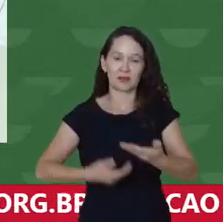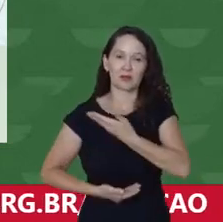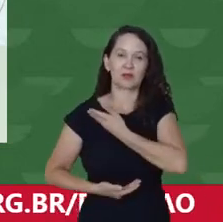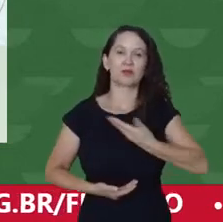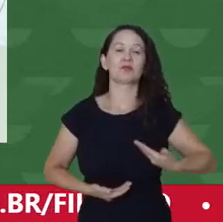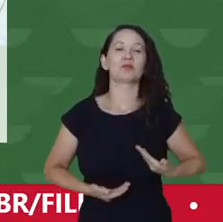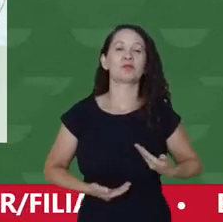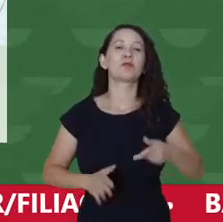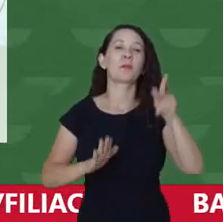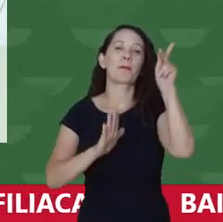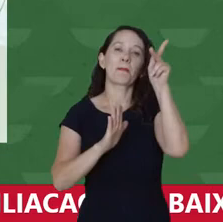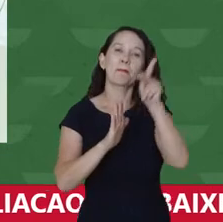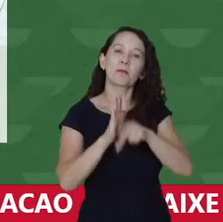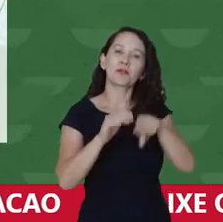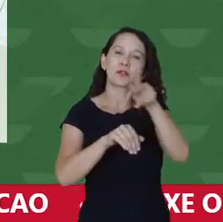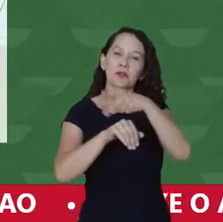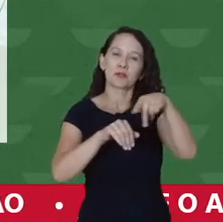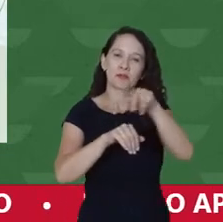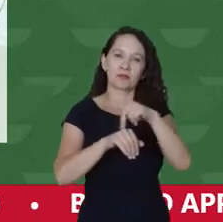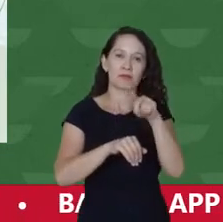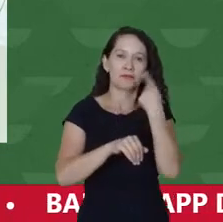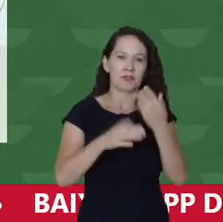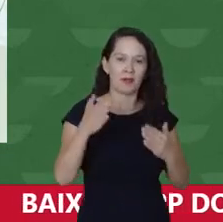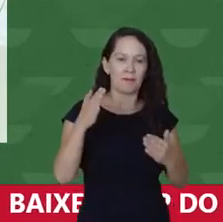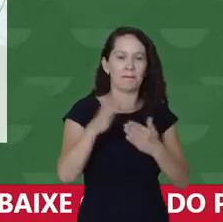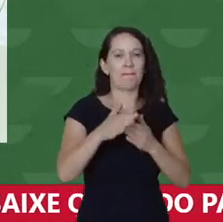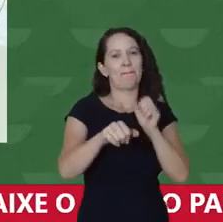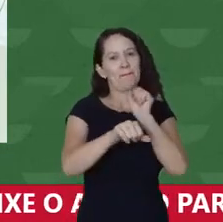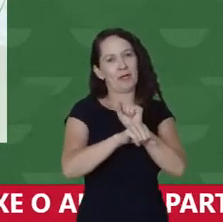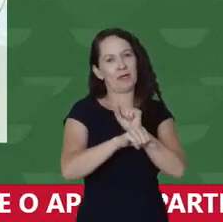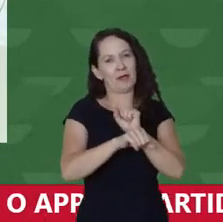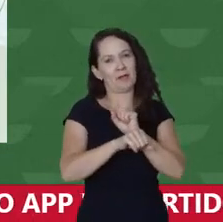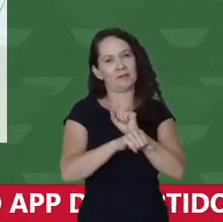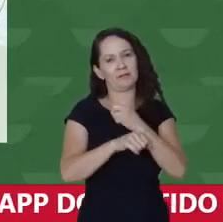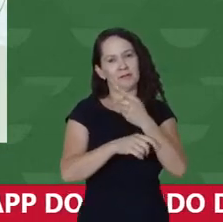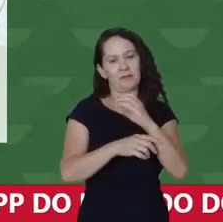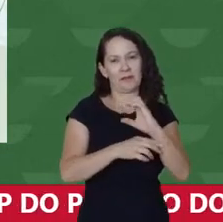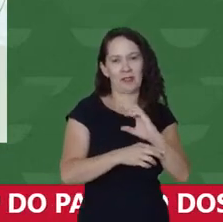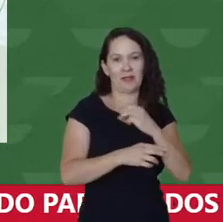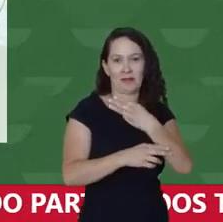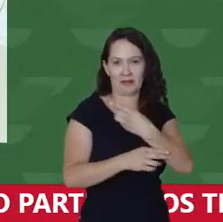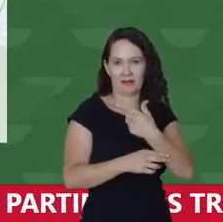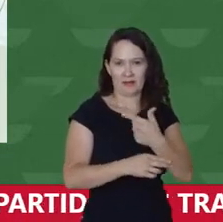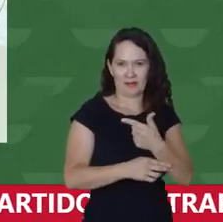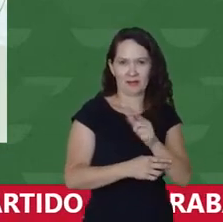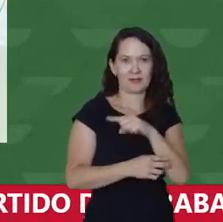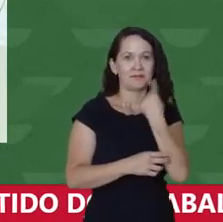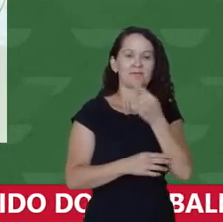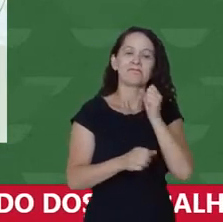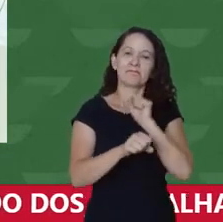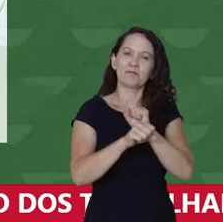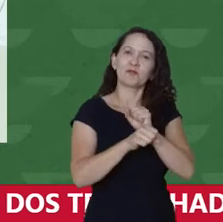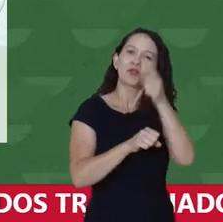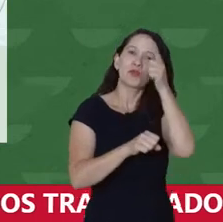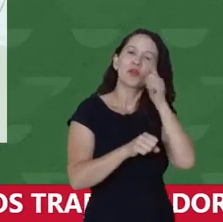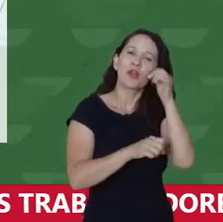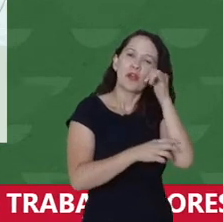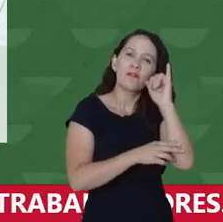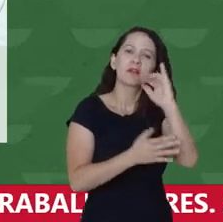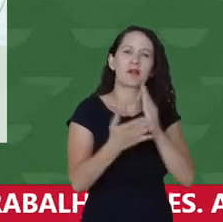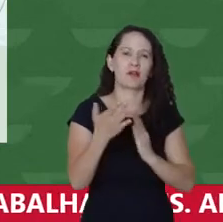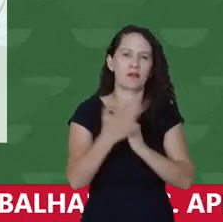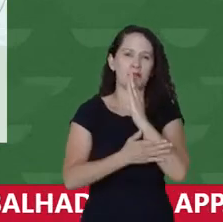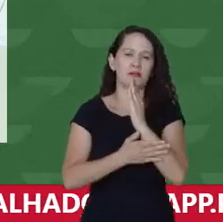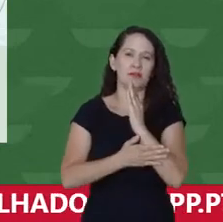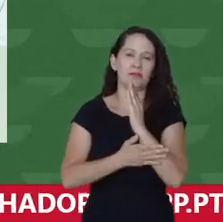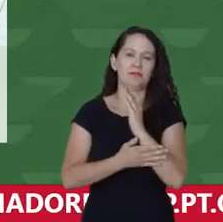público como um projeto de nação e nós temos que barrar a PEC 32 e esse desmonte, esperamos que também consigamos barrar o Bolsonaro